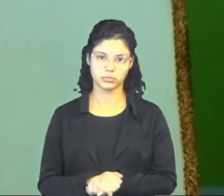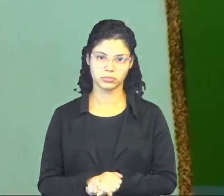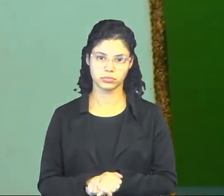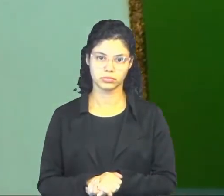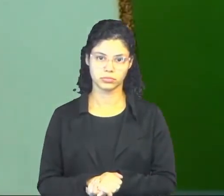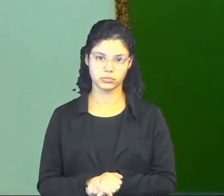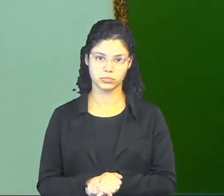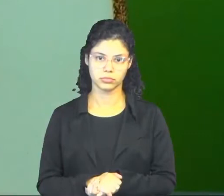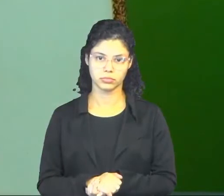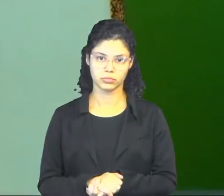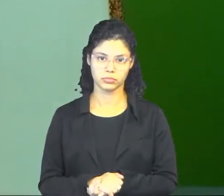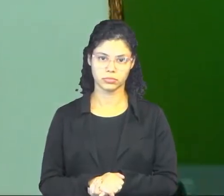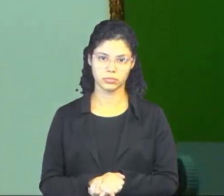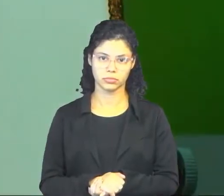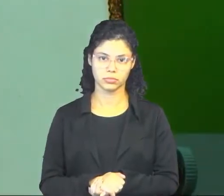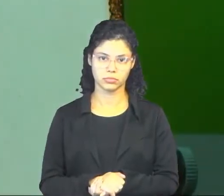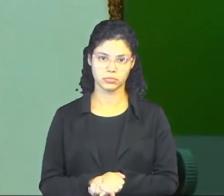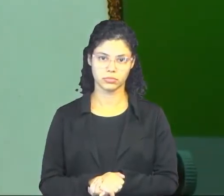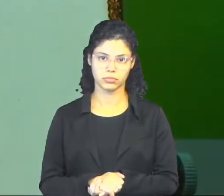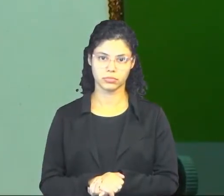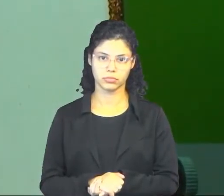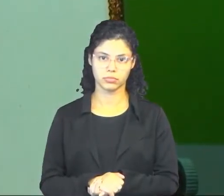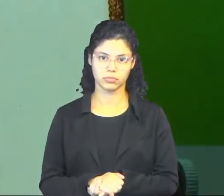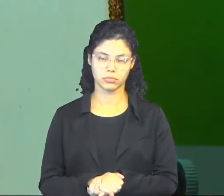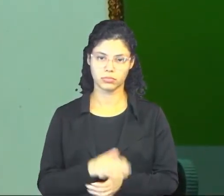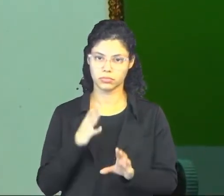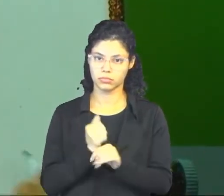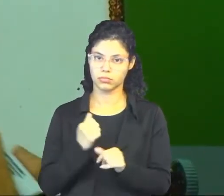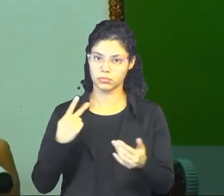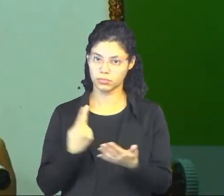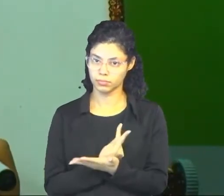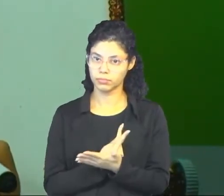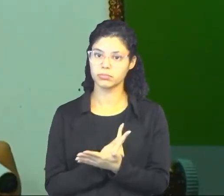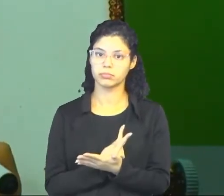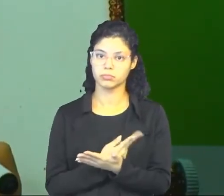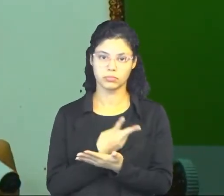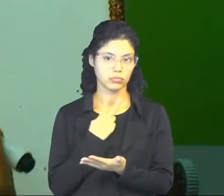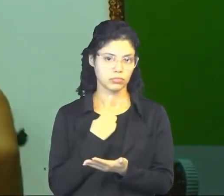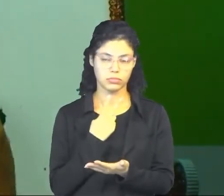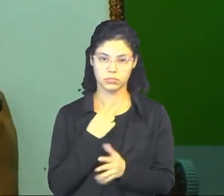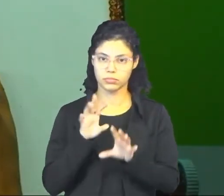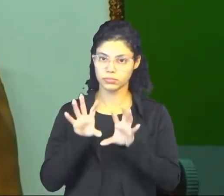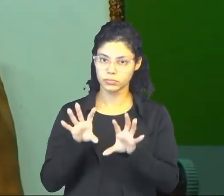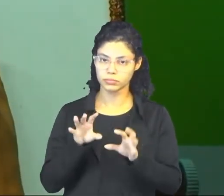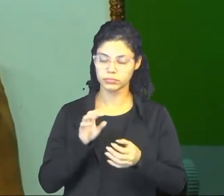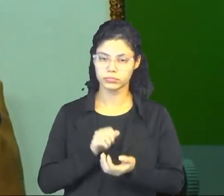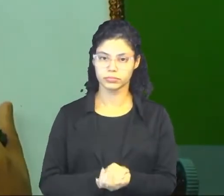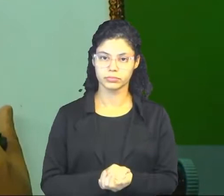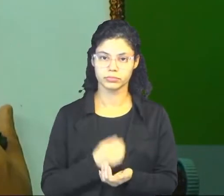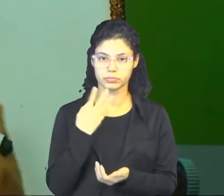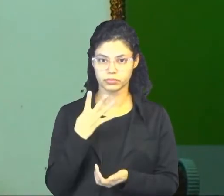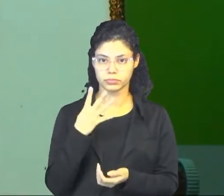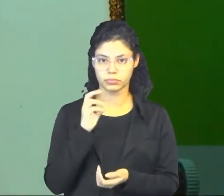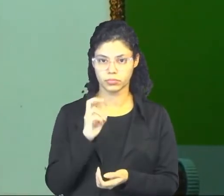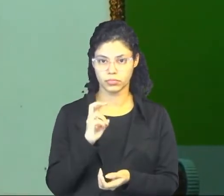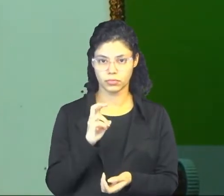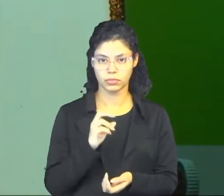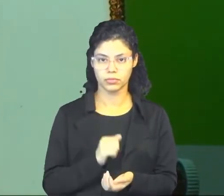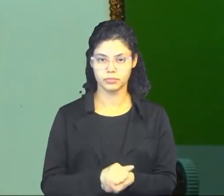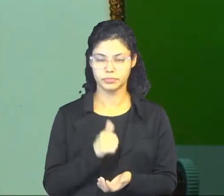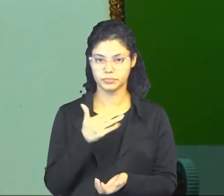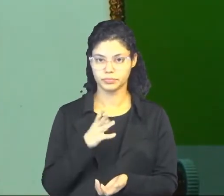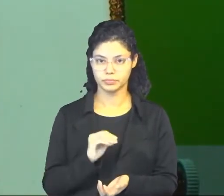ó. Somando da maneira errada. Lembrando que tá errado isso aqui, tá? 4 mais 5, 10,